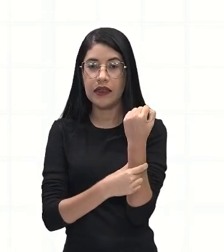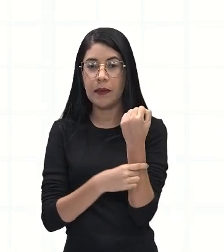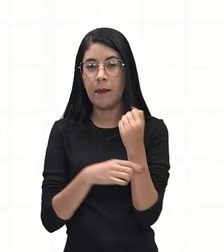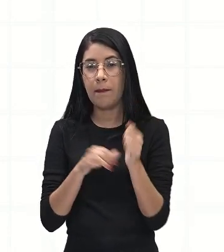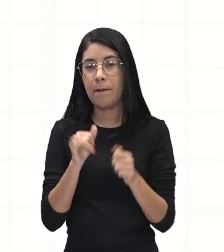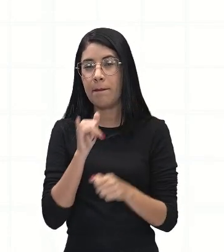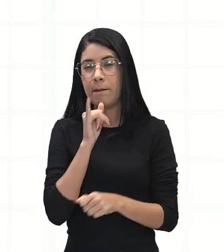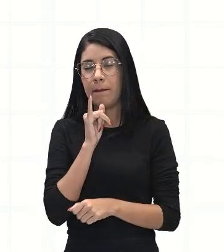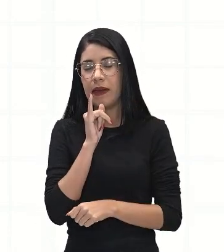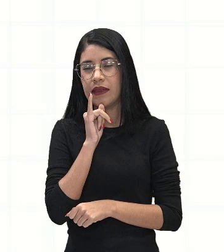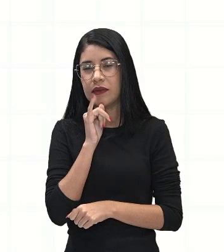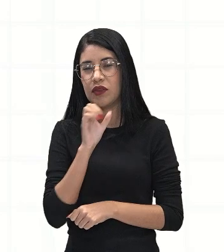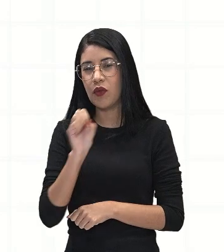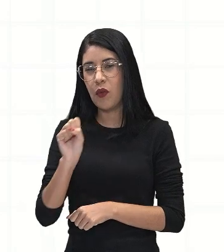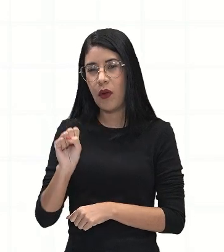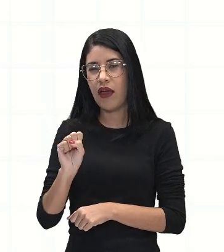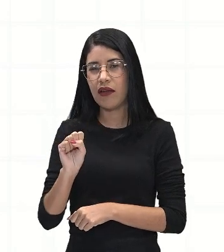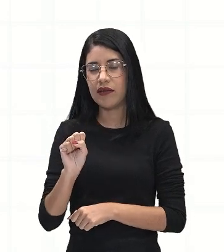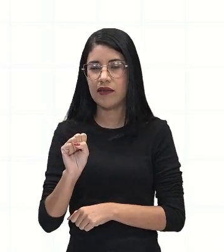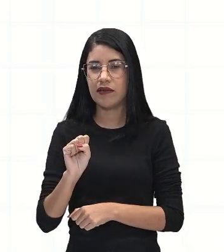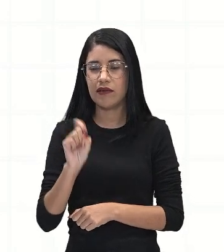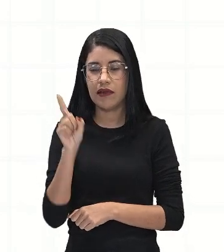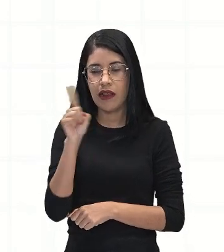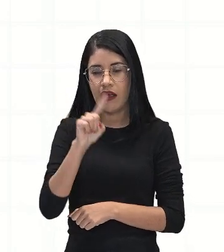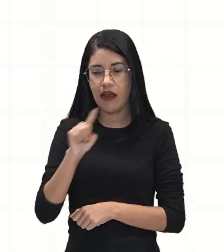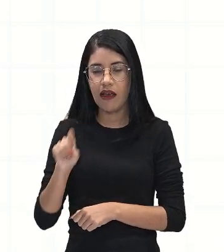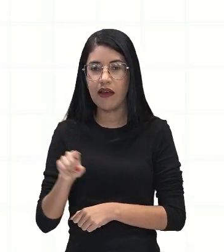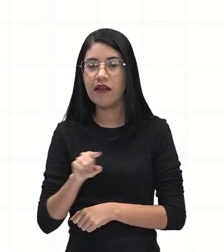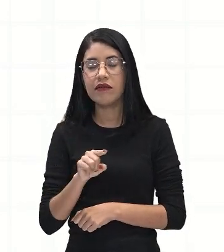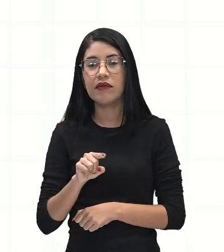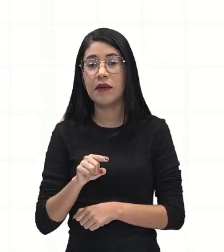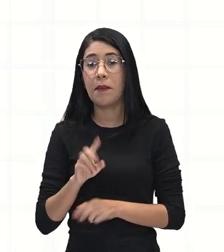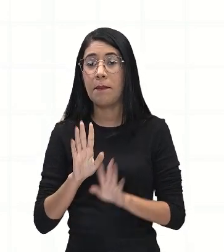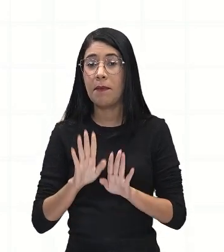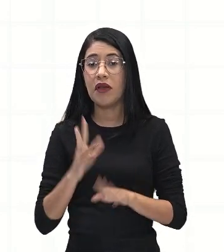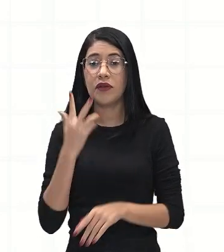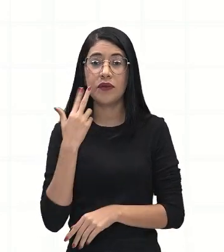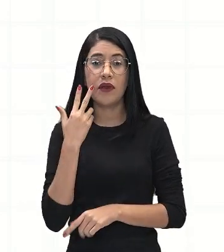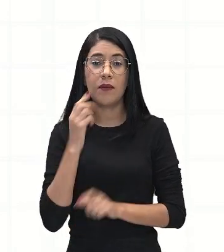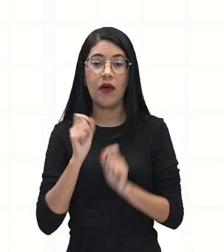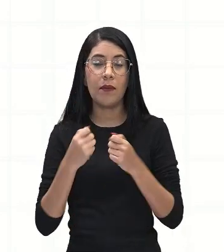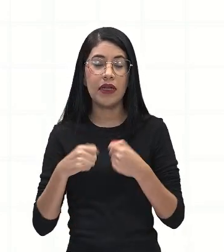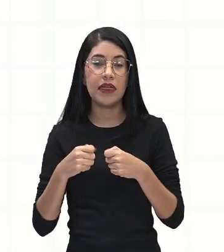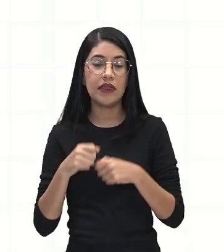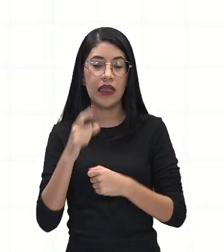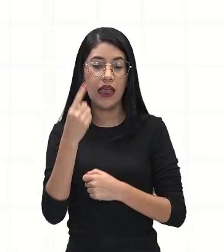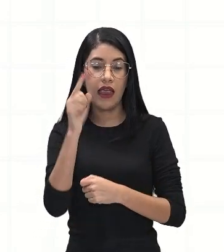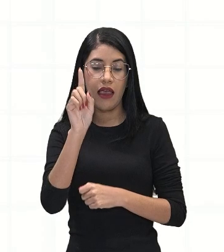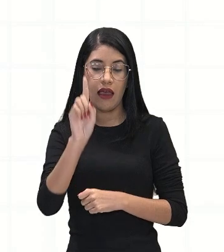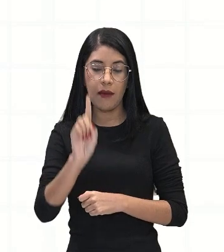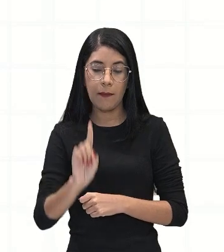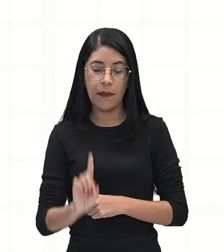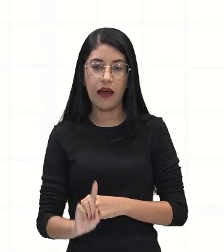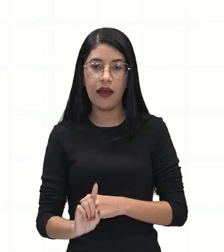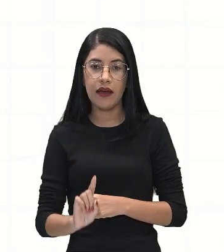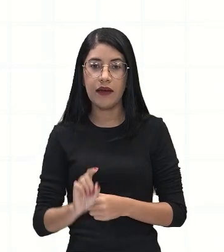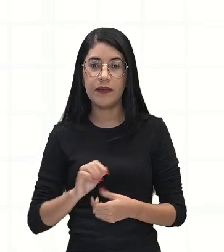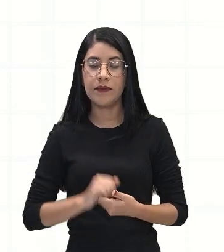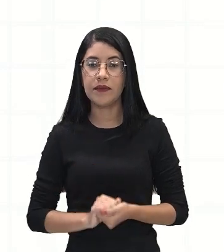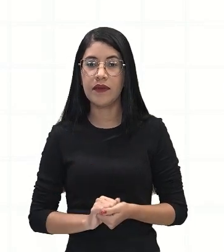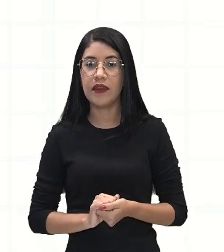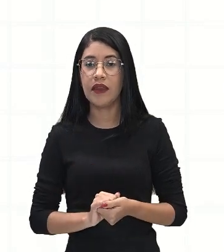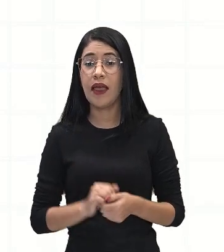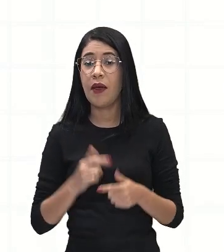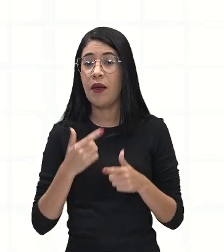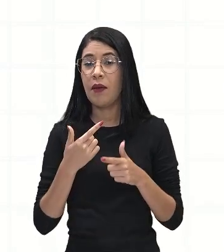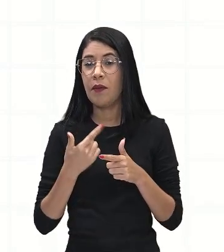de S. Então, o normal dela é que essa coluna ela ficasse reta, mas por conta da adoção de